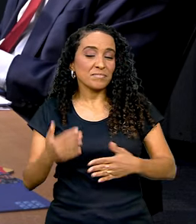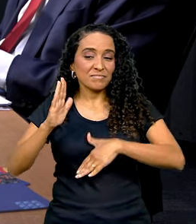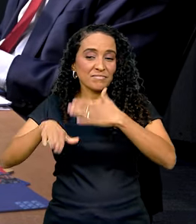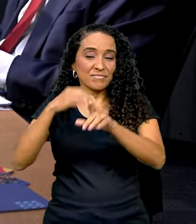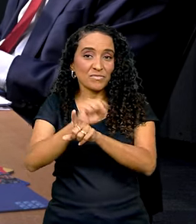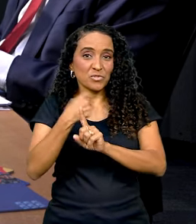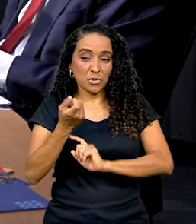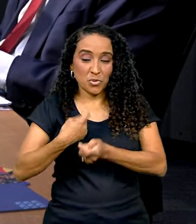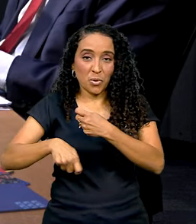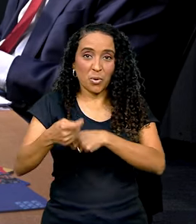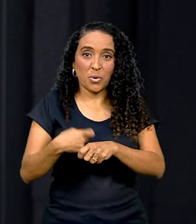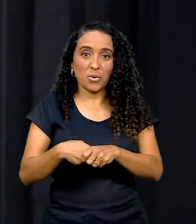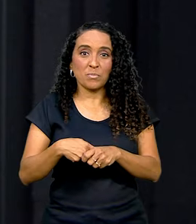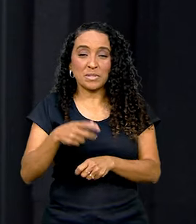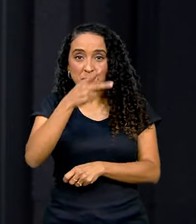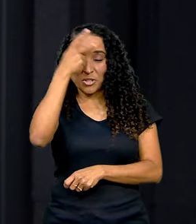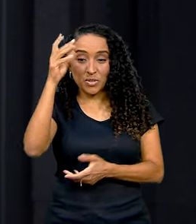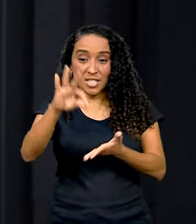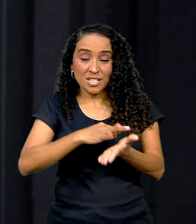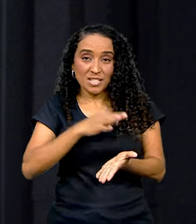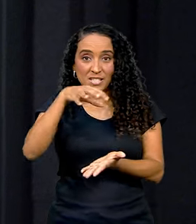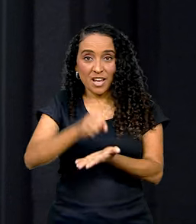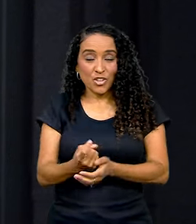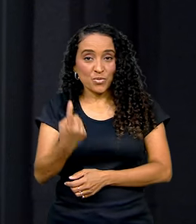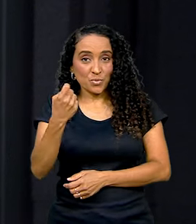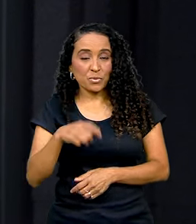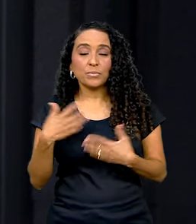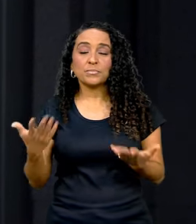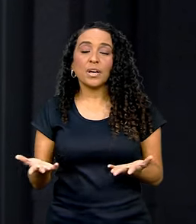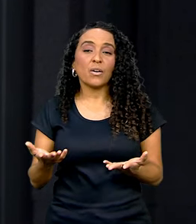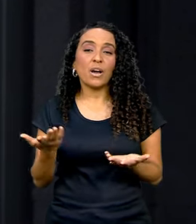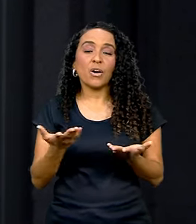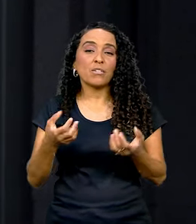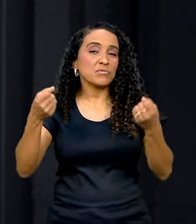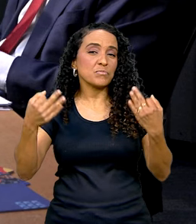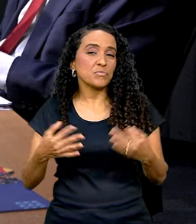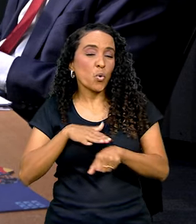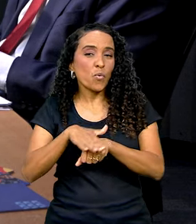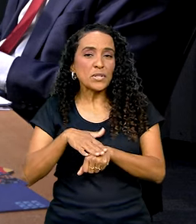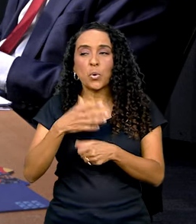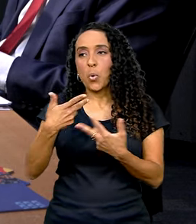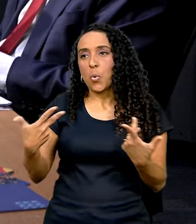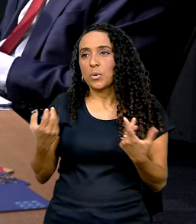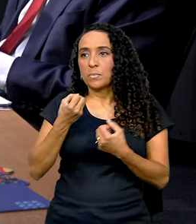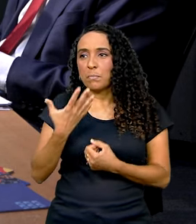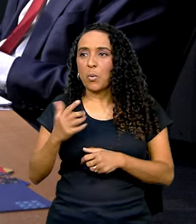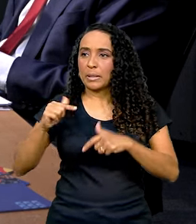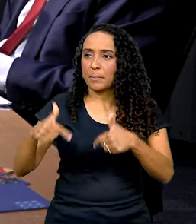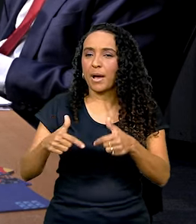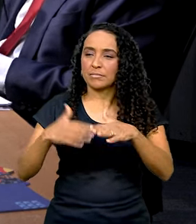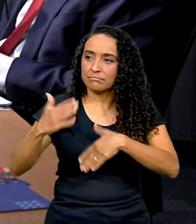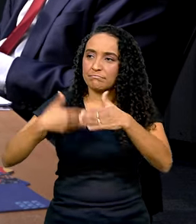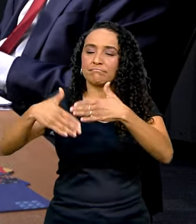sobre o desenvolvimento socioeconômico dos inscritos do cadastro único agora Ministro a gente tem falado aqui coisas muito